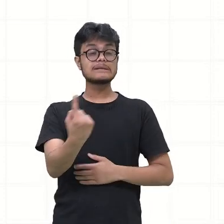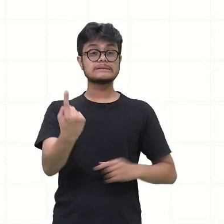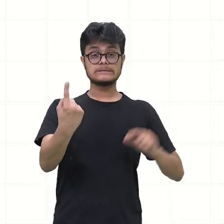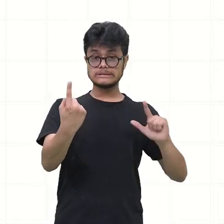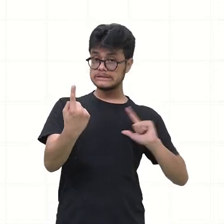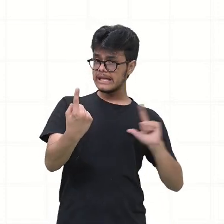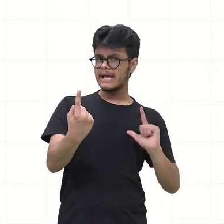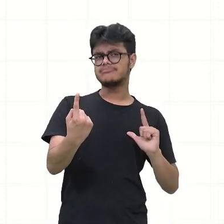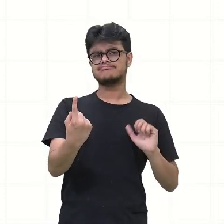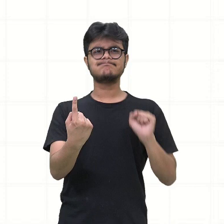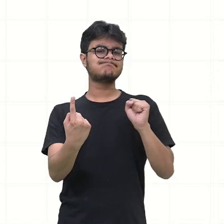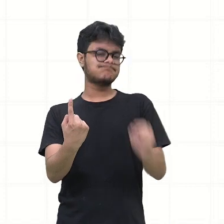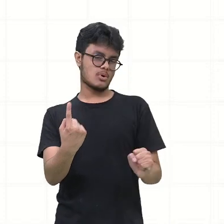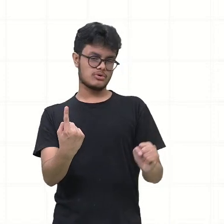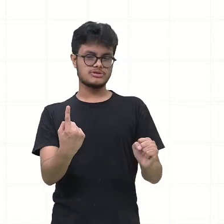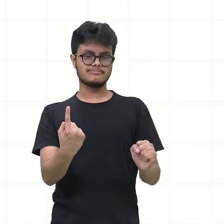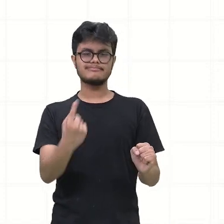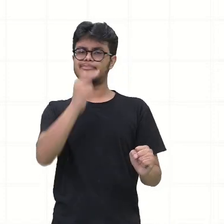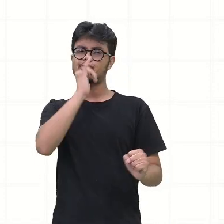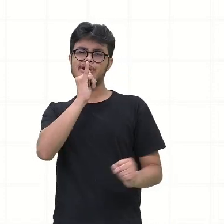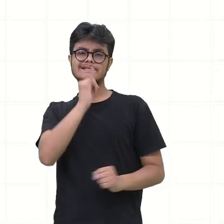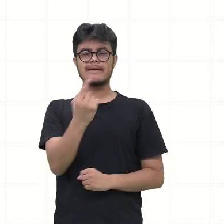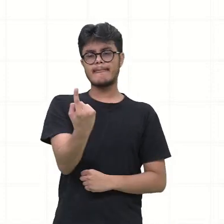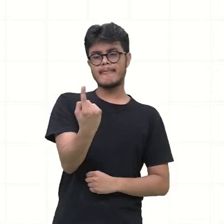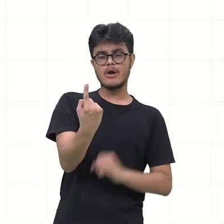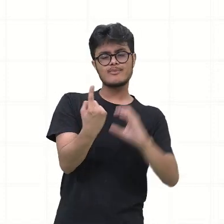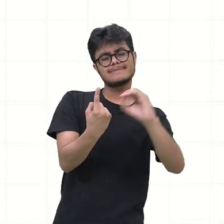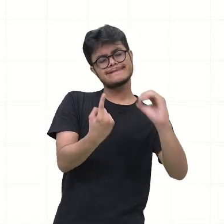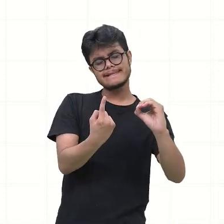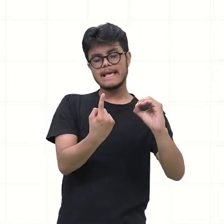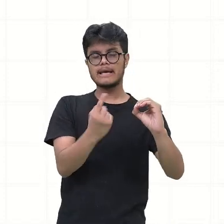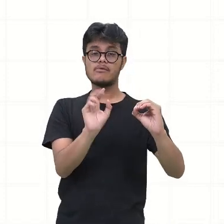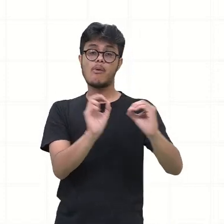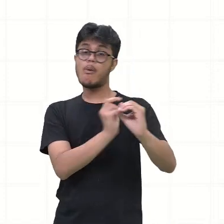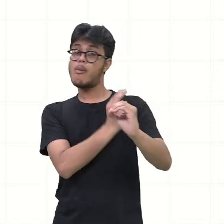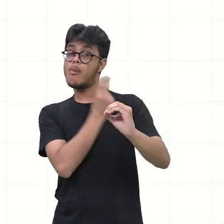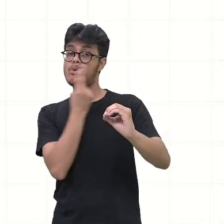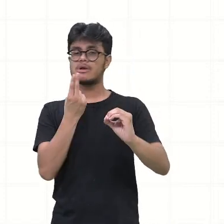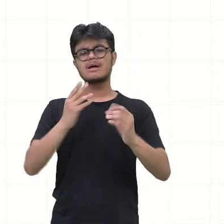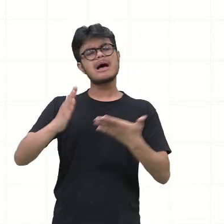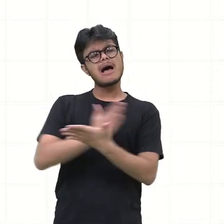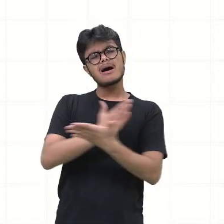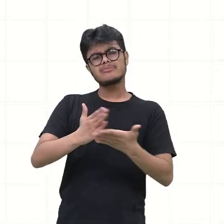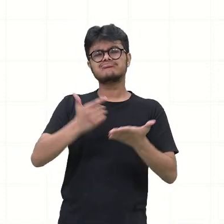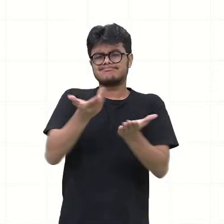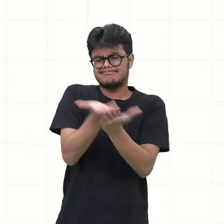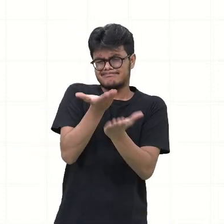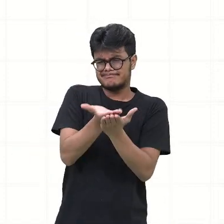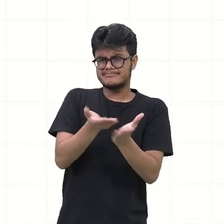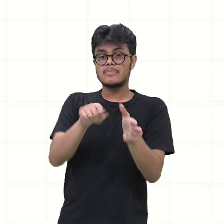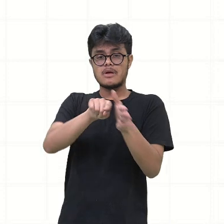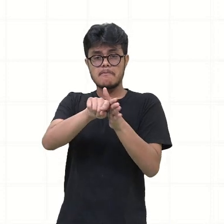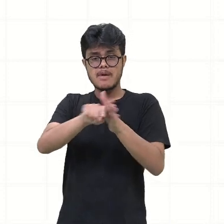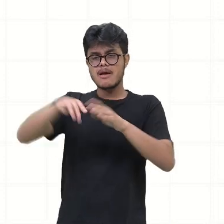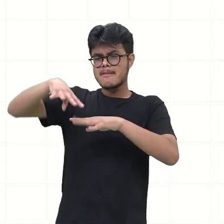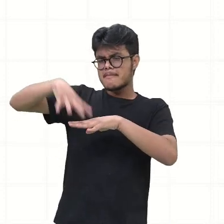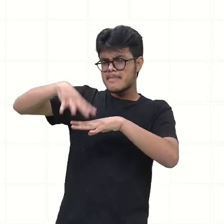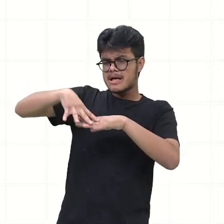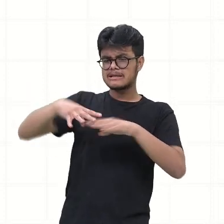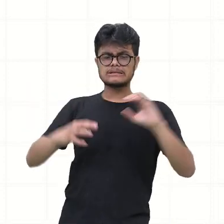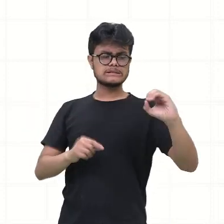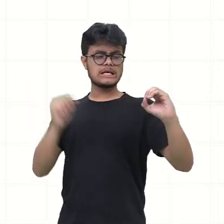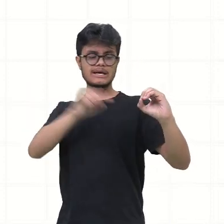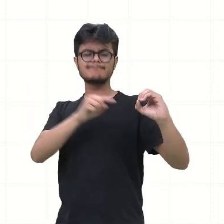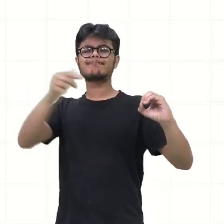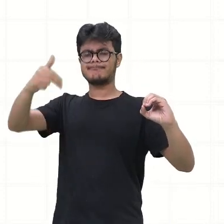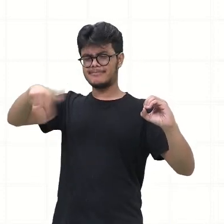ter ou não sucessor, tá bom? Então, dependendo da literatura, porque para alguns matemáticos o 0 é um número